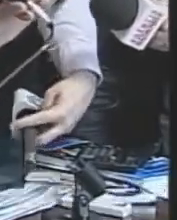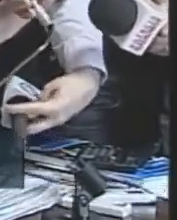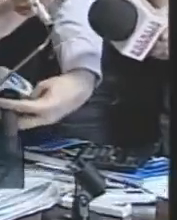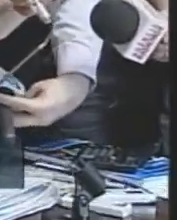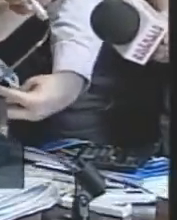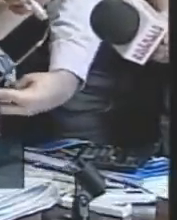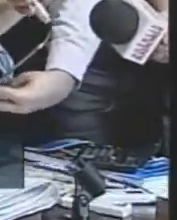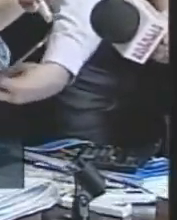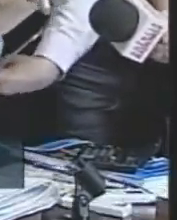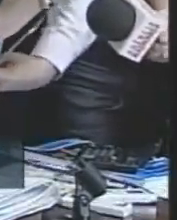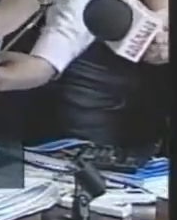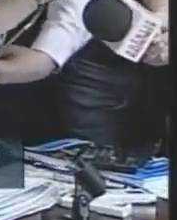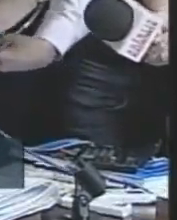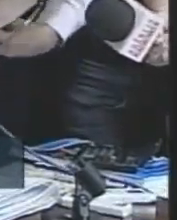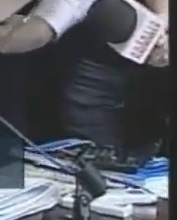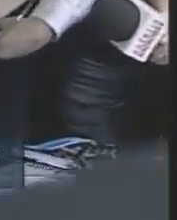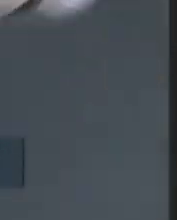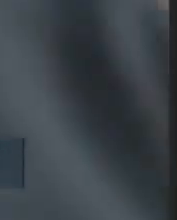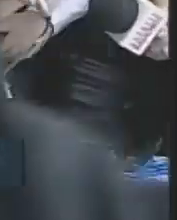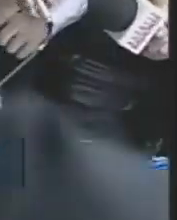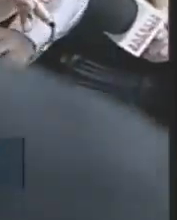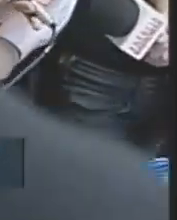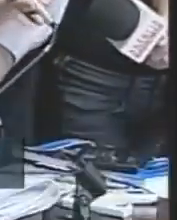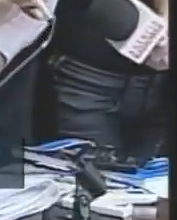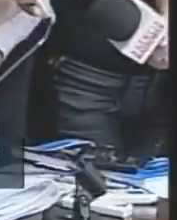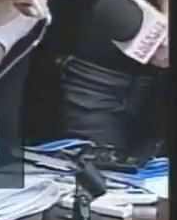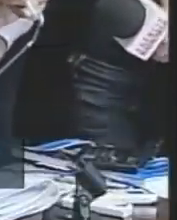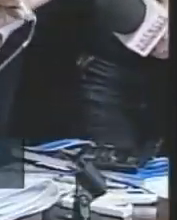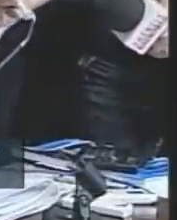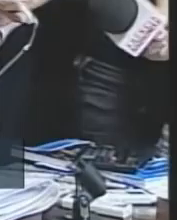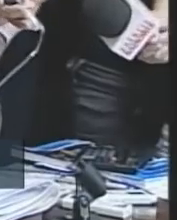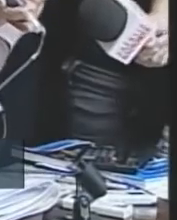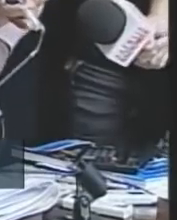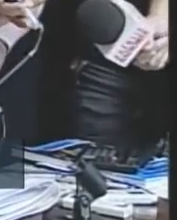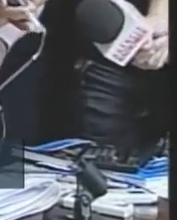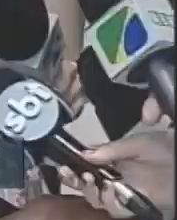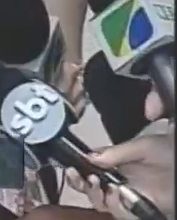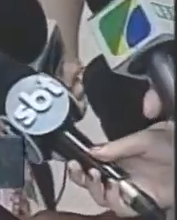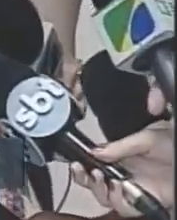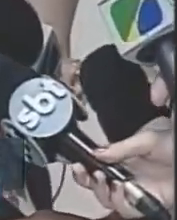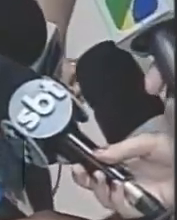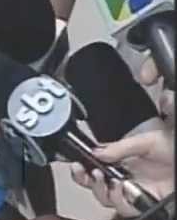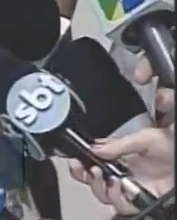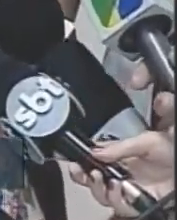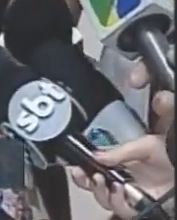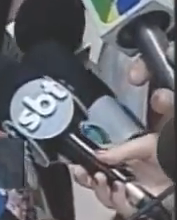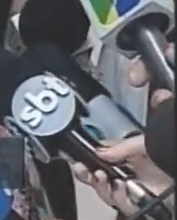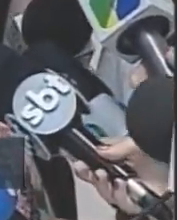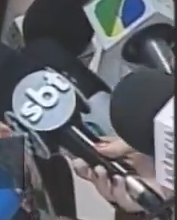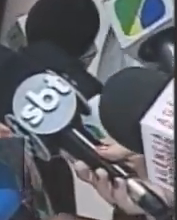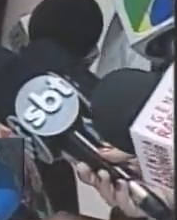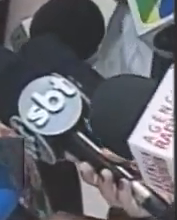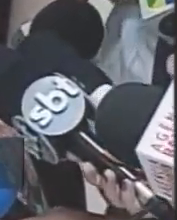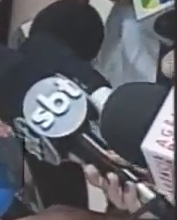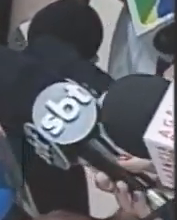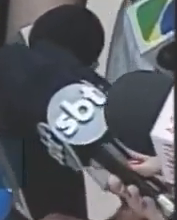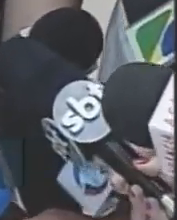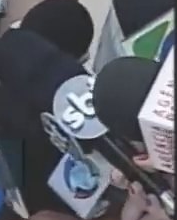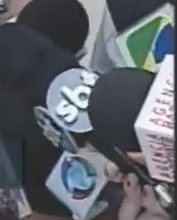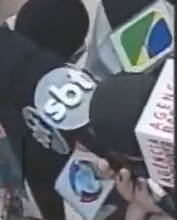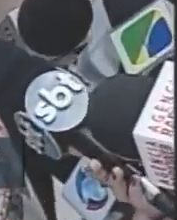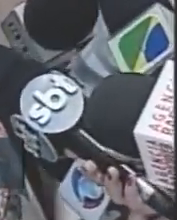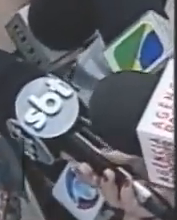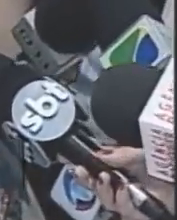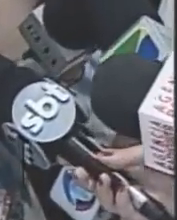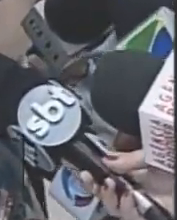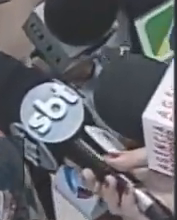Só para. Todo mundo pronto aí? Vocês avisem, por favor. Ok. Ministro, então,